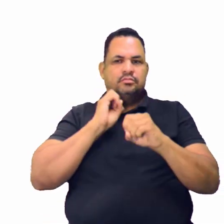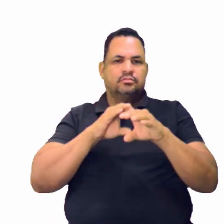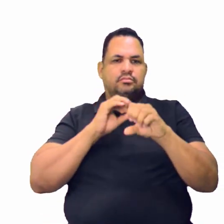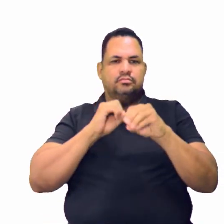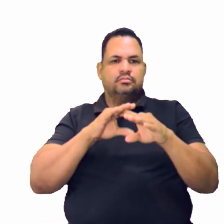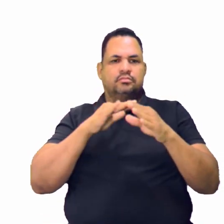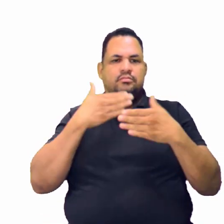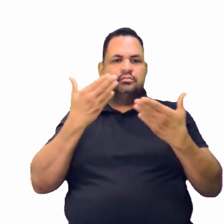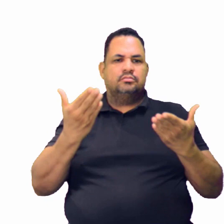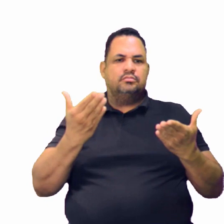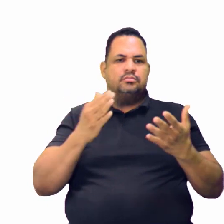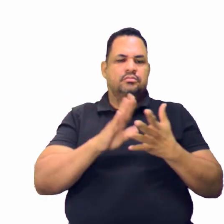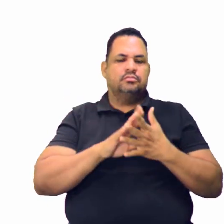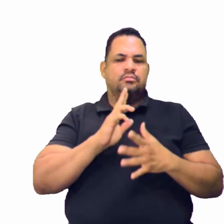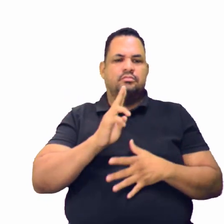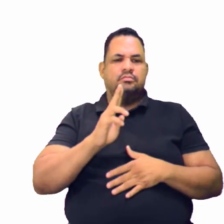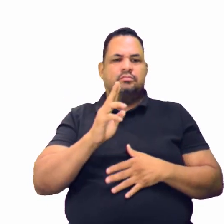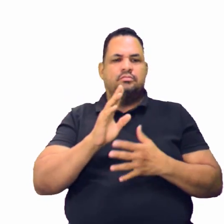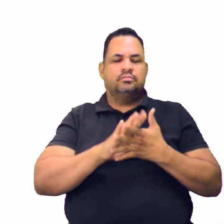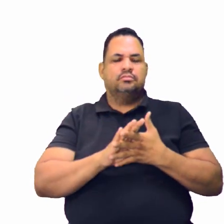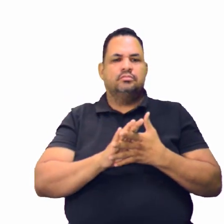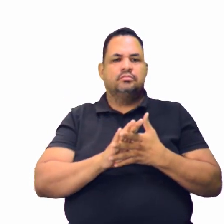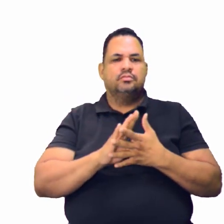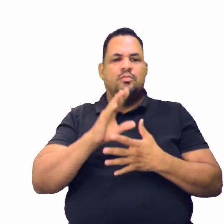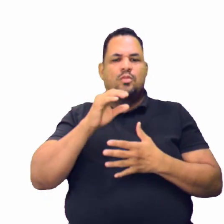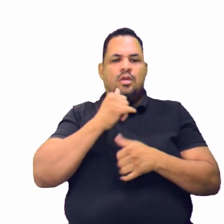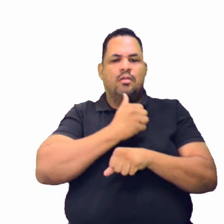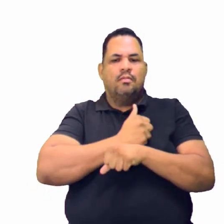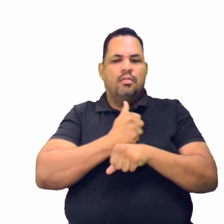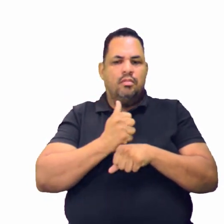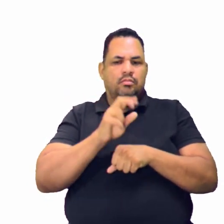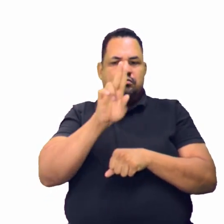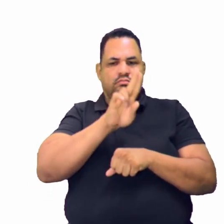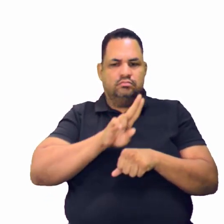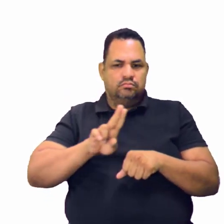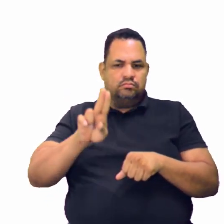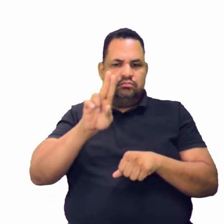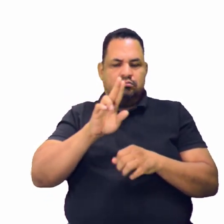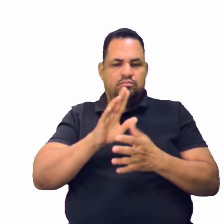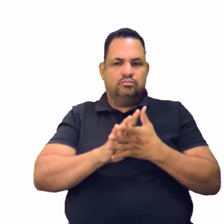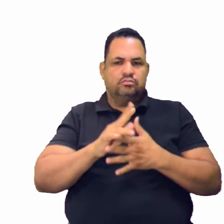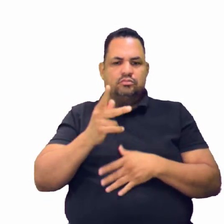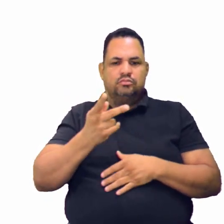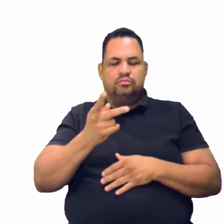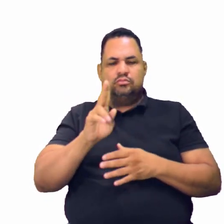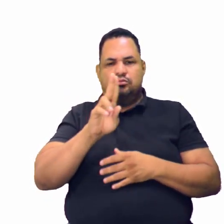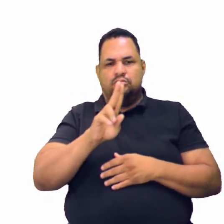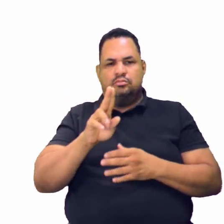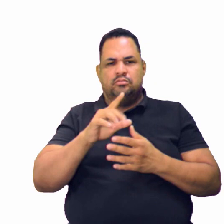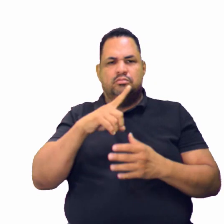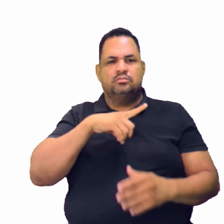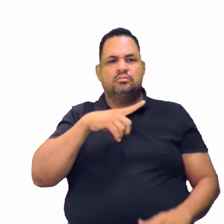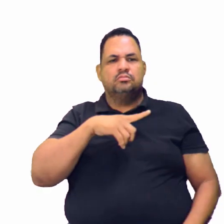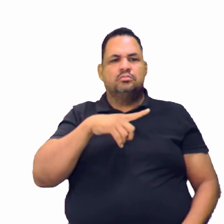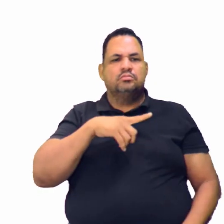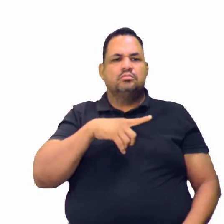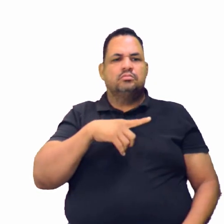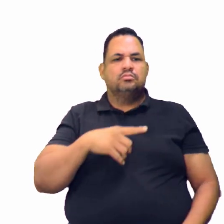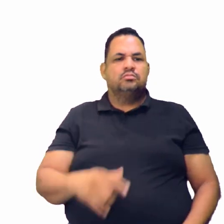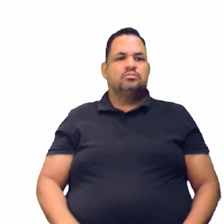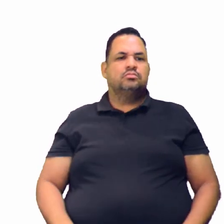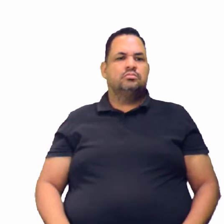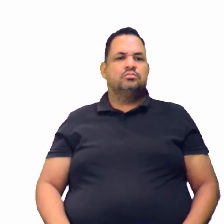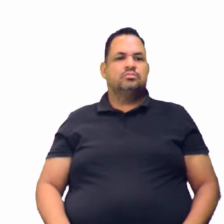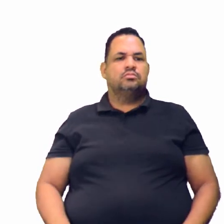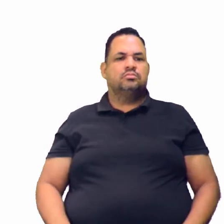ensinamento, né? Sempre com uma moral, e usa seres inanimados, nós temos o quê? Nada mais,